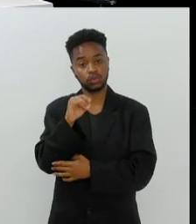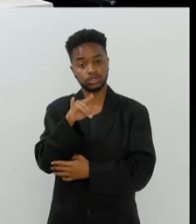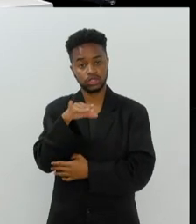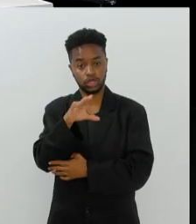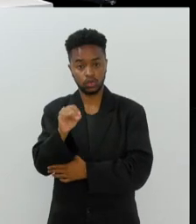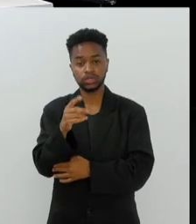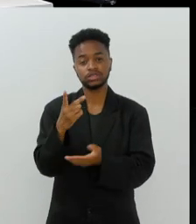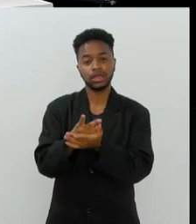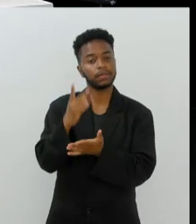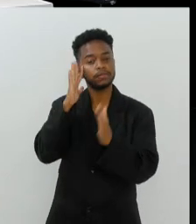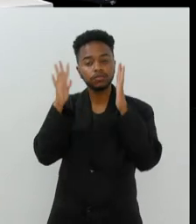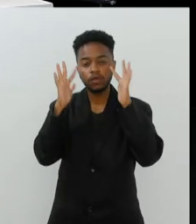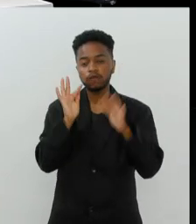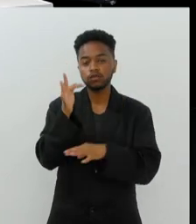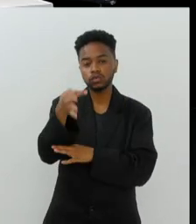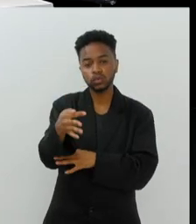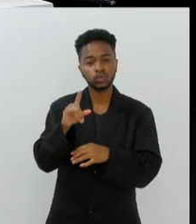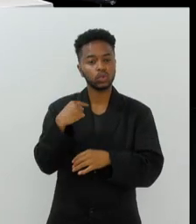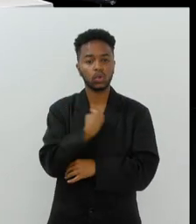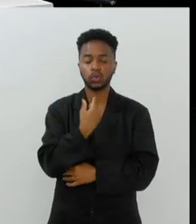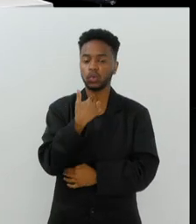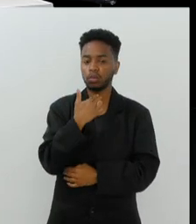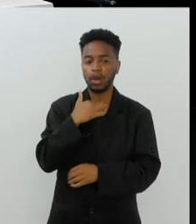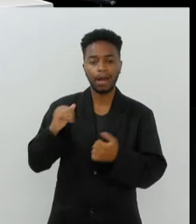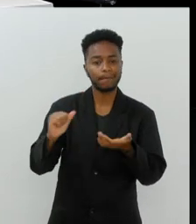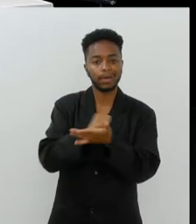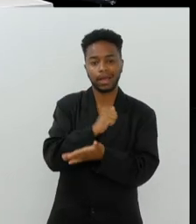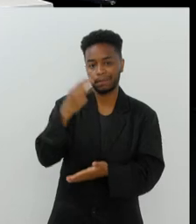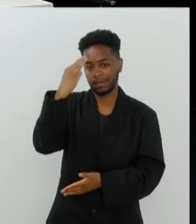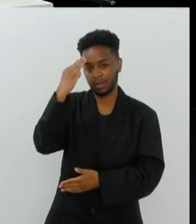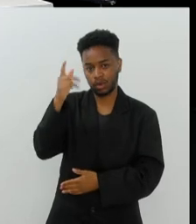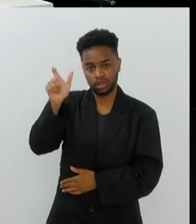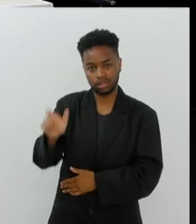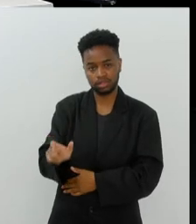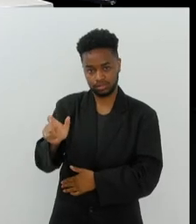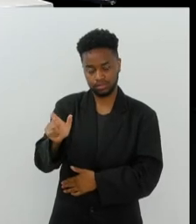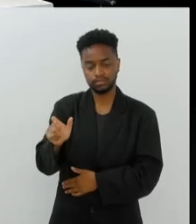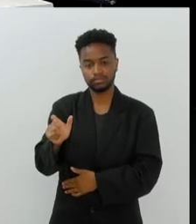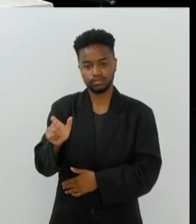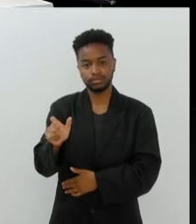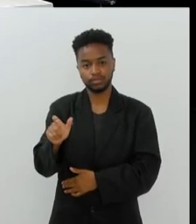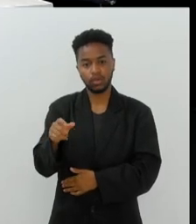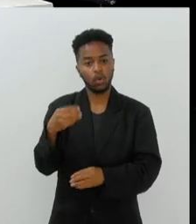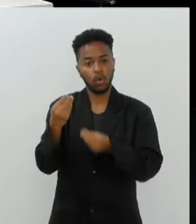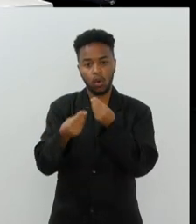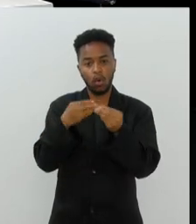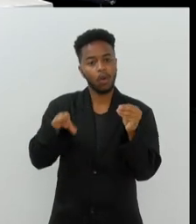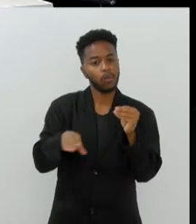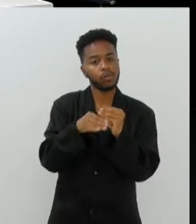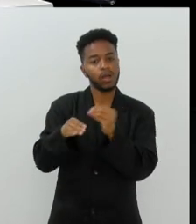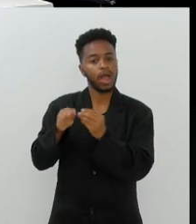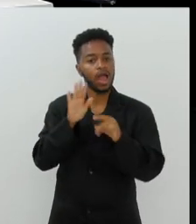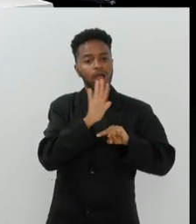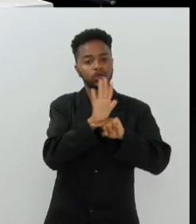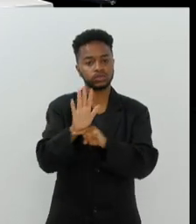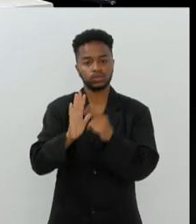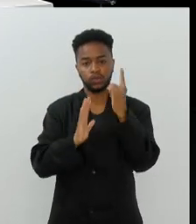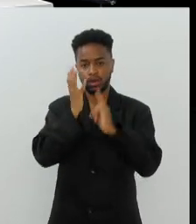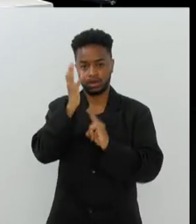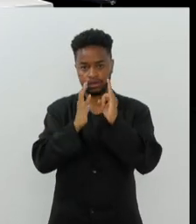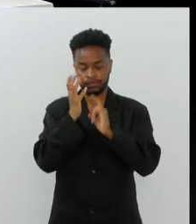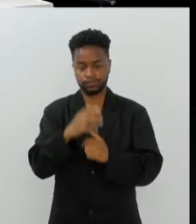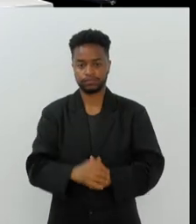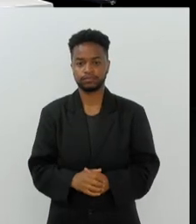visionário, né, a gente não pode nunca deixar e apagar a memória Sim. Das contribuições do Joãozinho 30